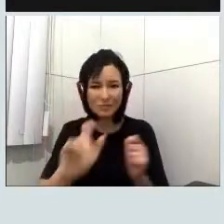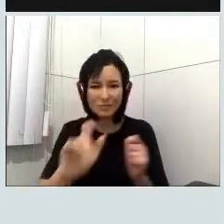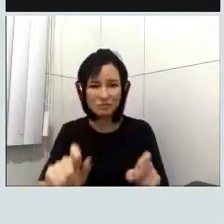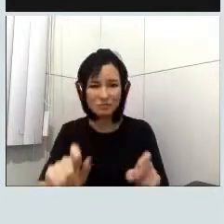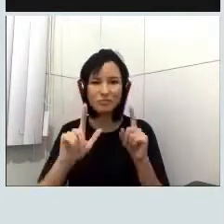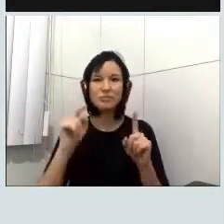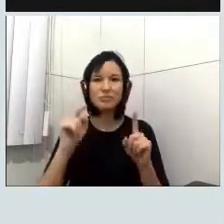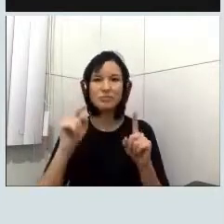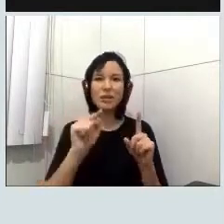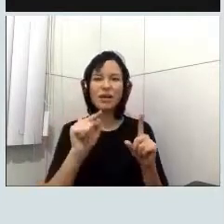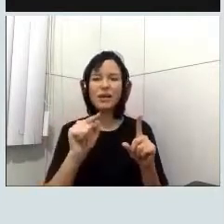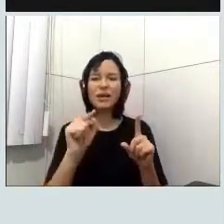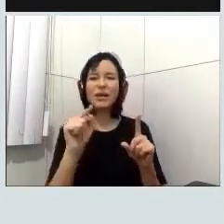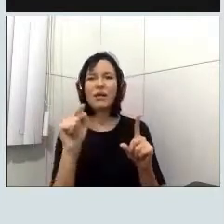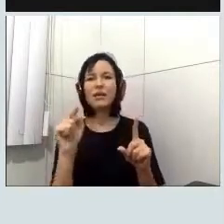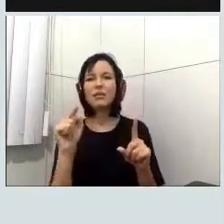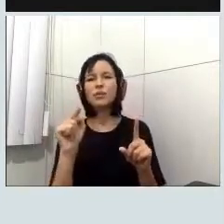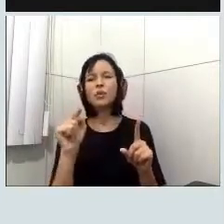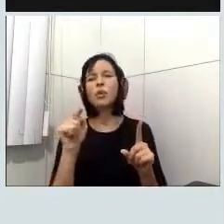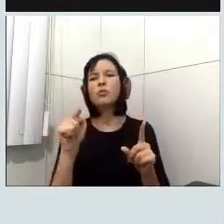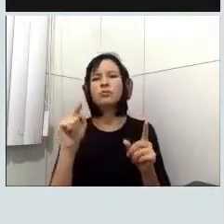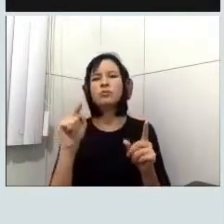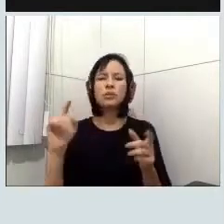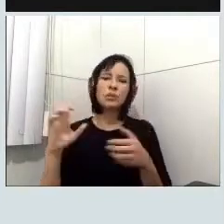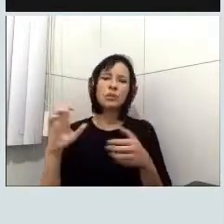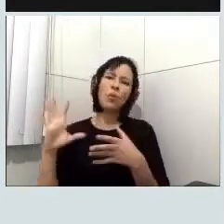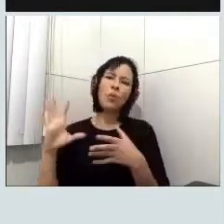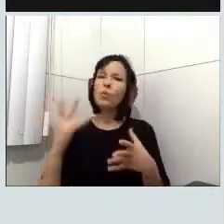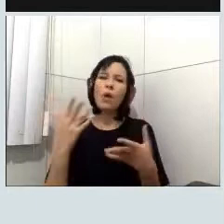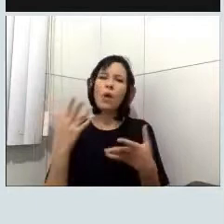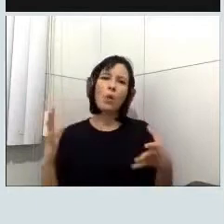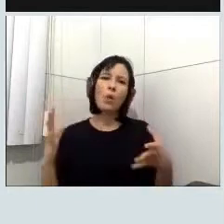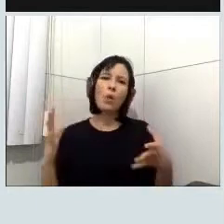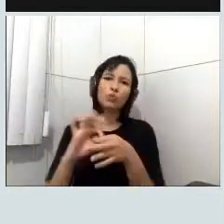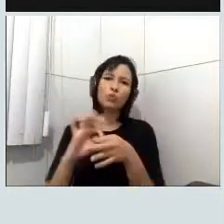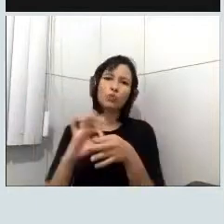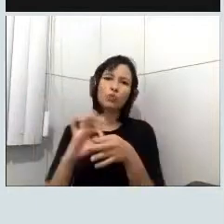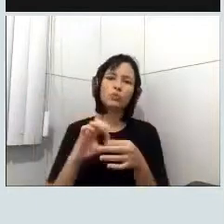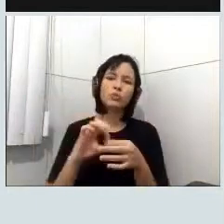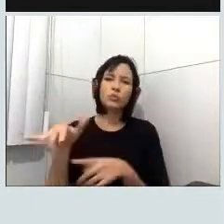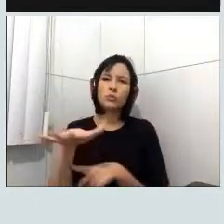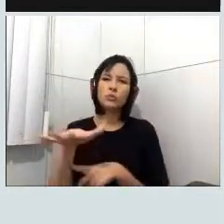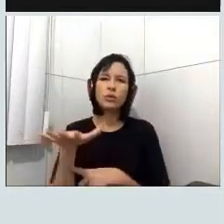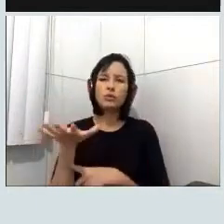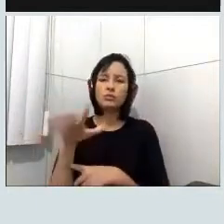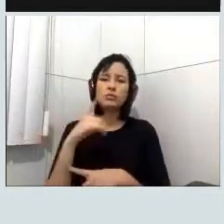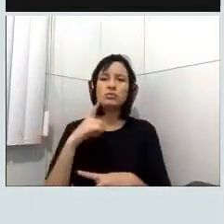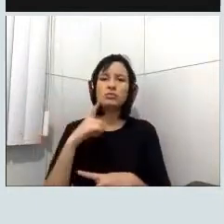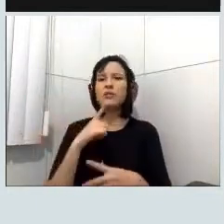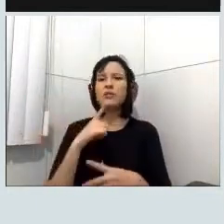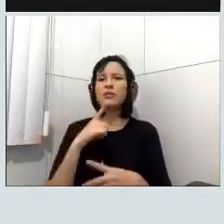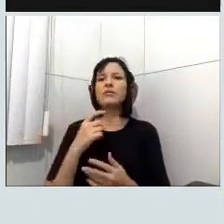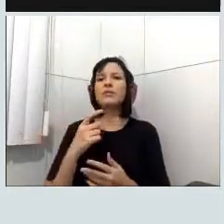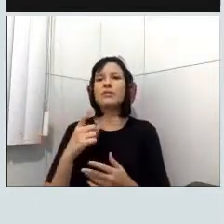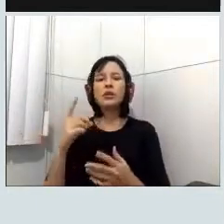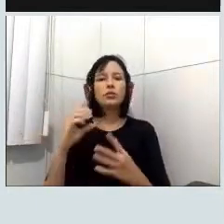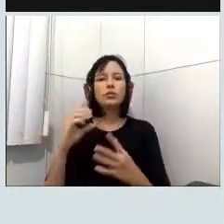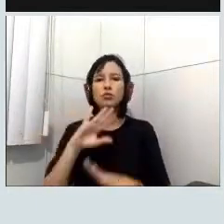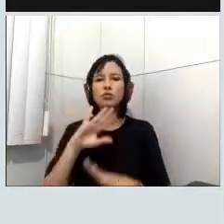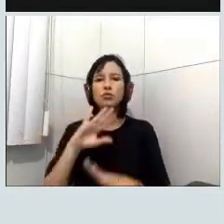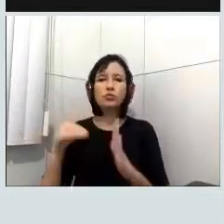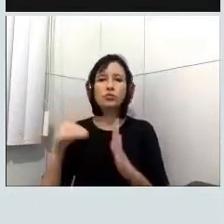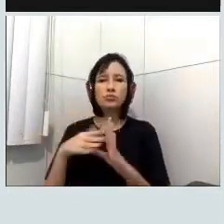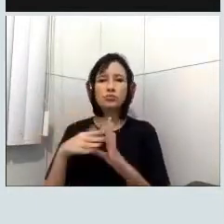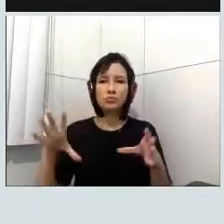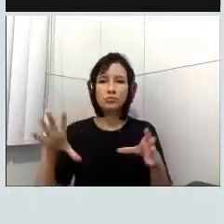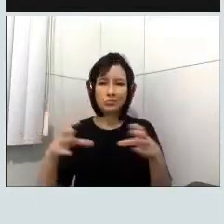Ela é um conjunto, ela é formada, o espaço é formado por um conjunto de todos os pontos, de